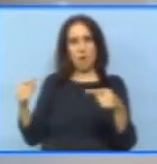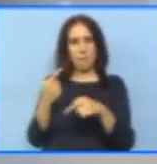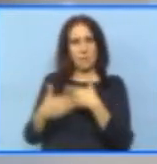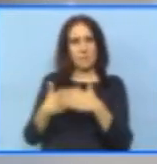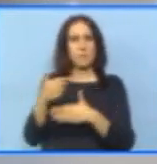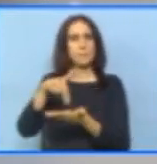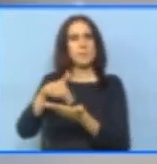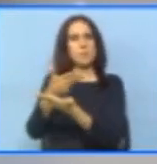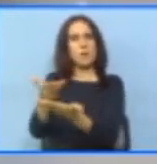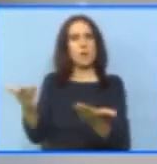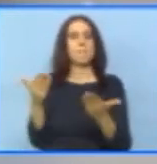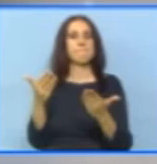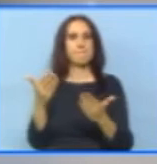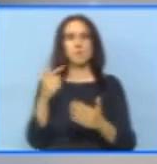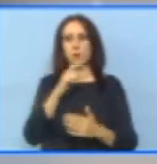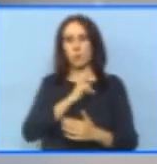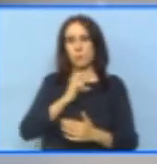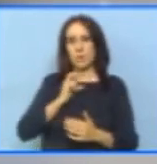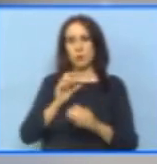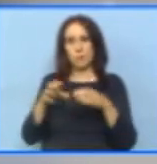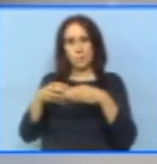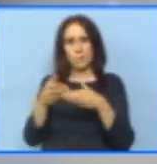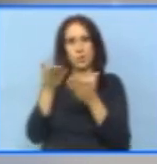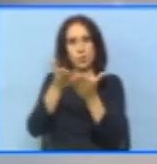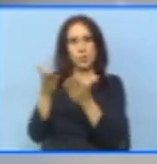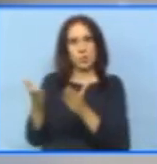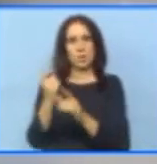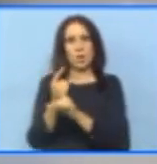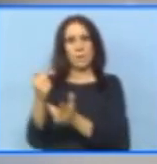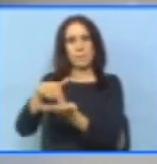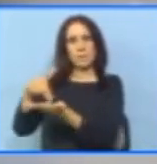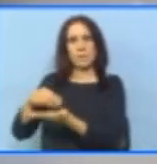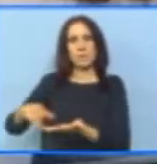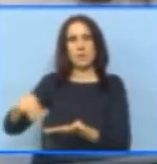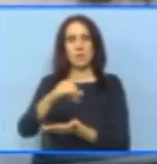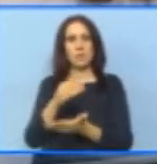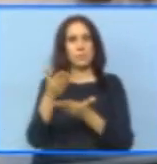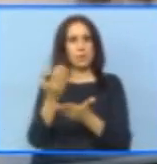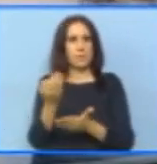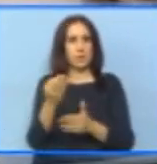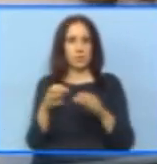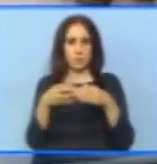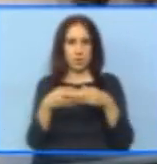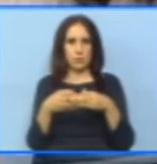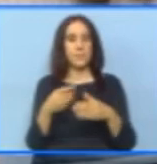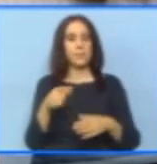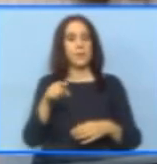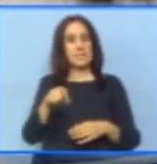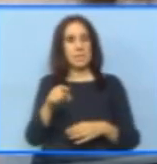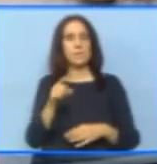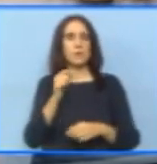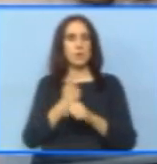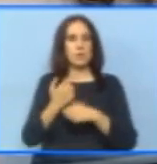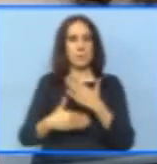mantivesse presente, portanto, ajudando os padres, as congregações, a manterem-se presentes no terreno, ajudando também as comunidades. E, portanto, este foi o nosso